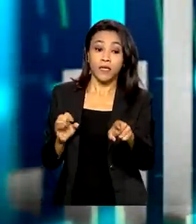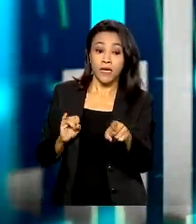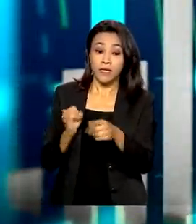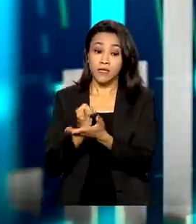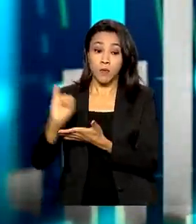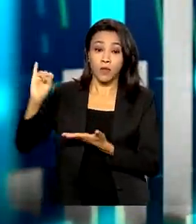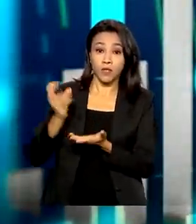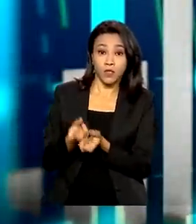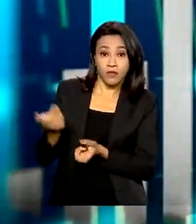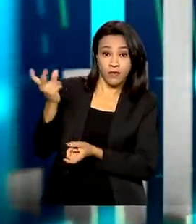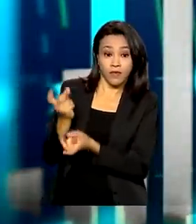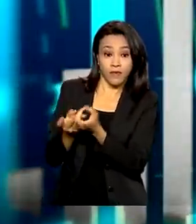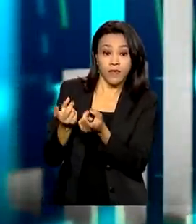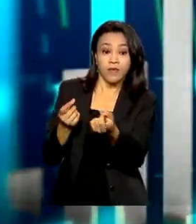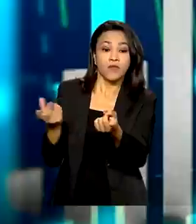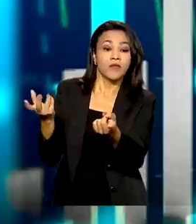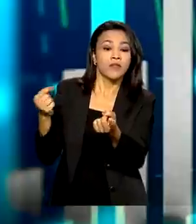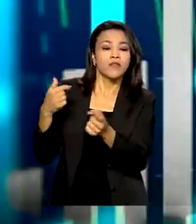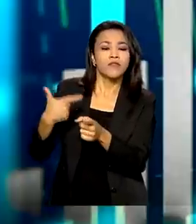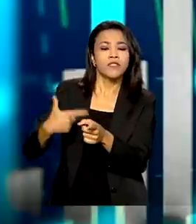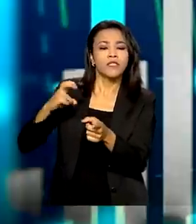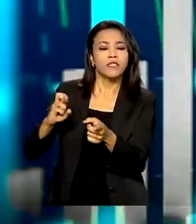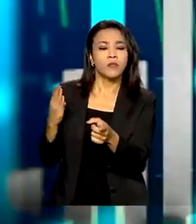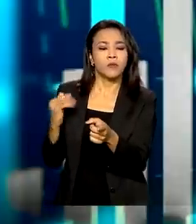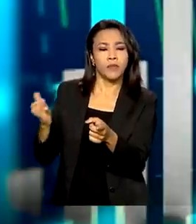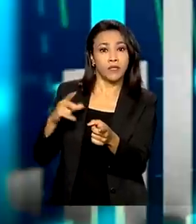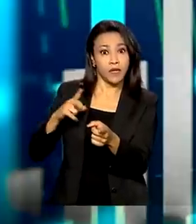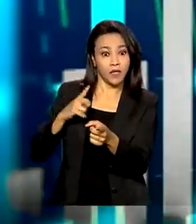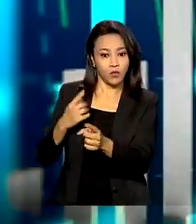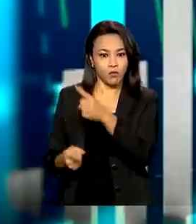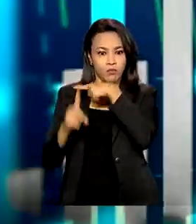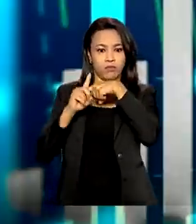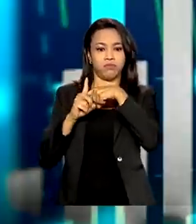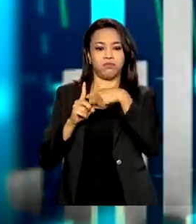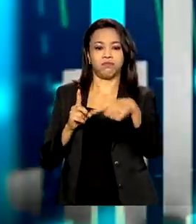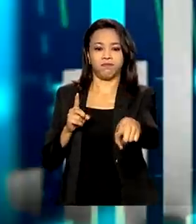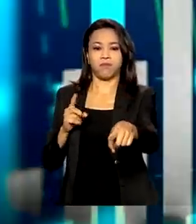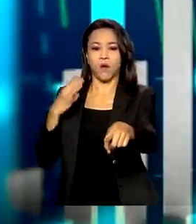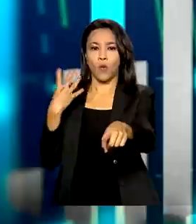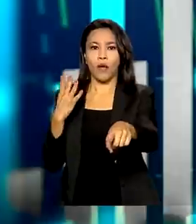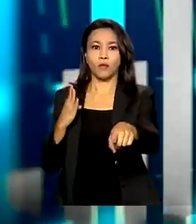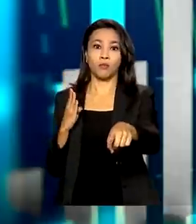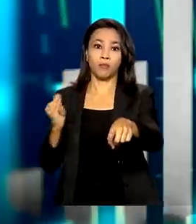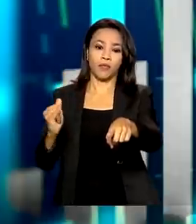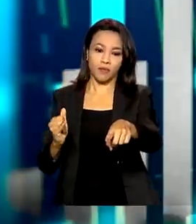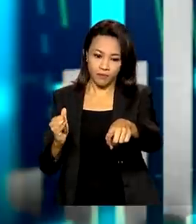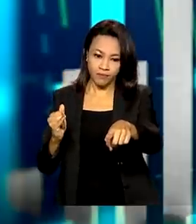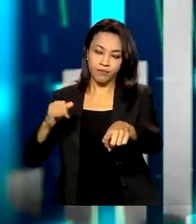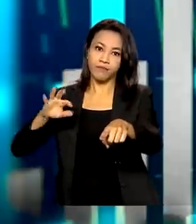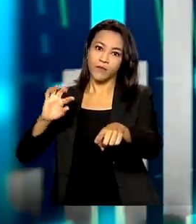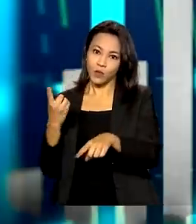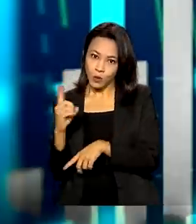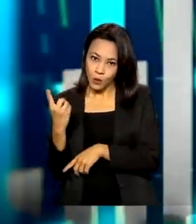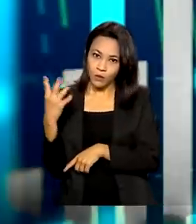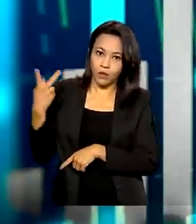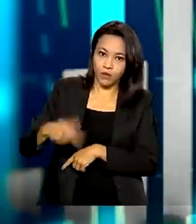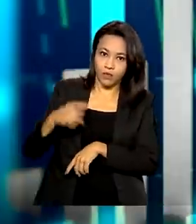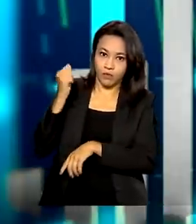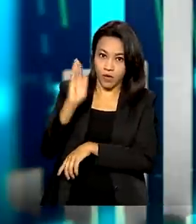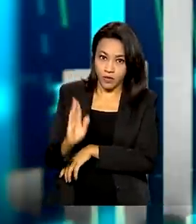25 bilhões de dólares, gerando um superávit neste mês de setembro passado agora, de 4 bilhões de dólares para o país.